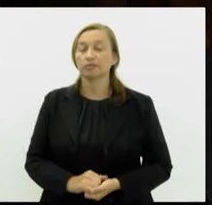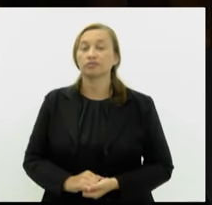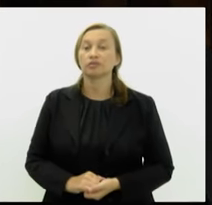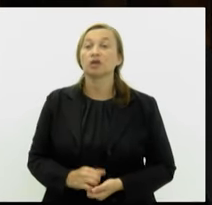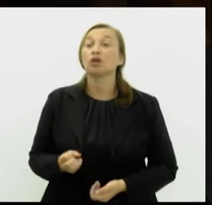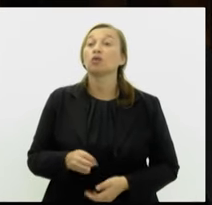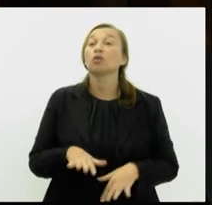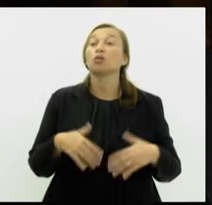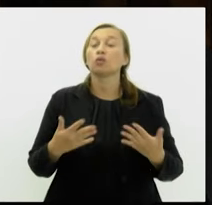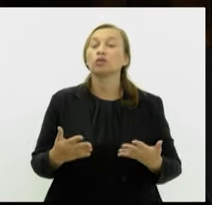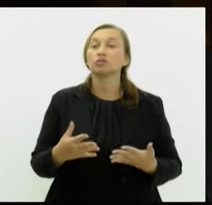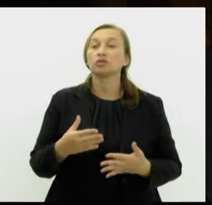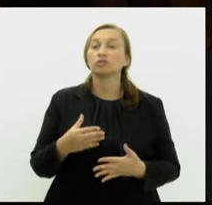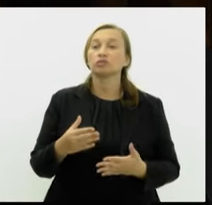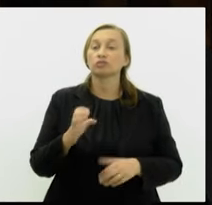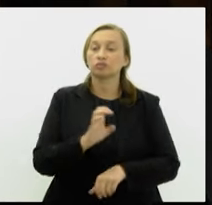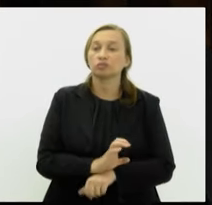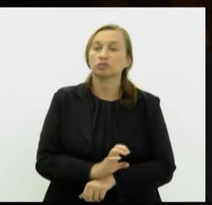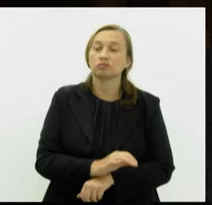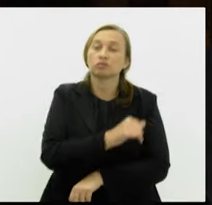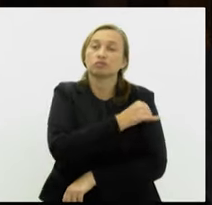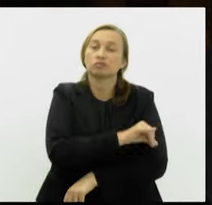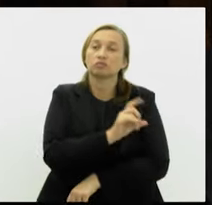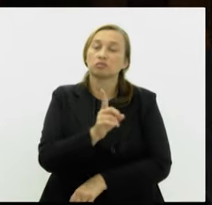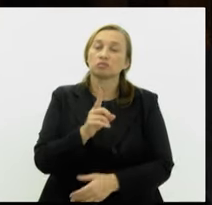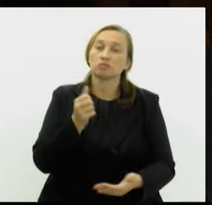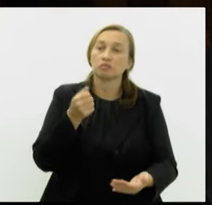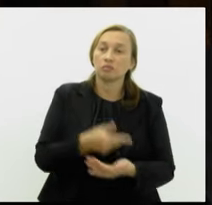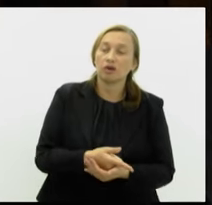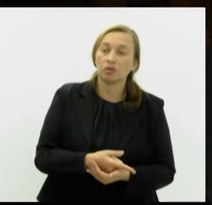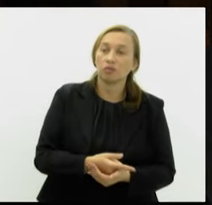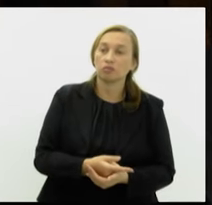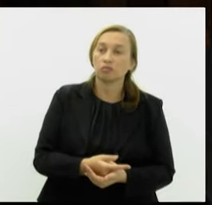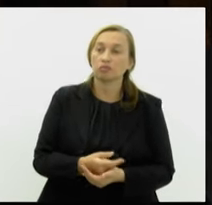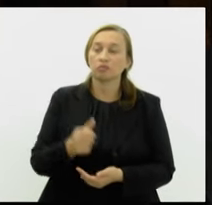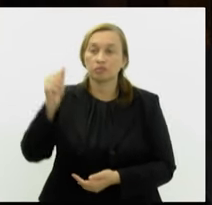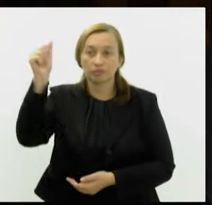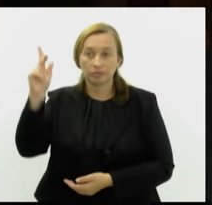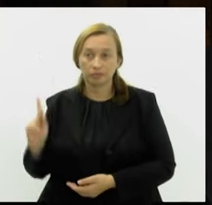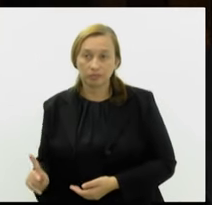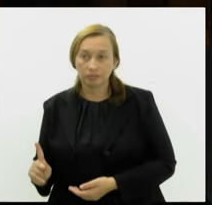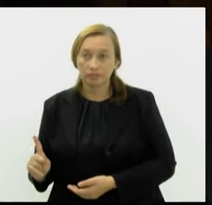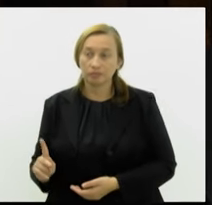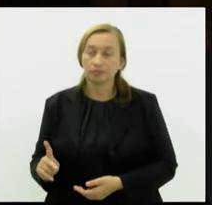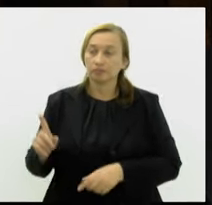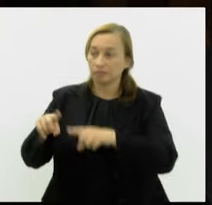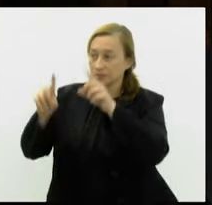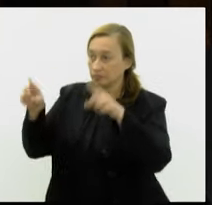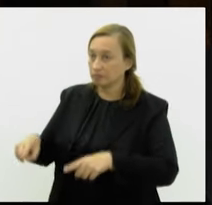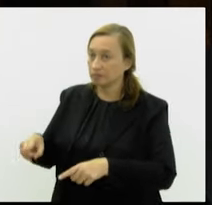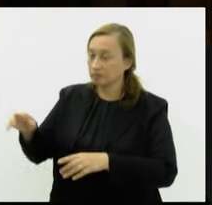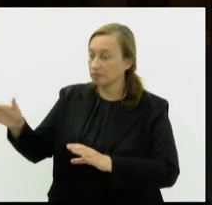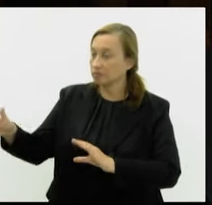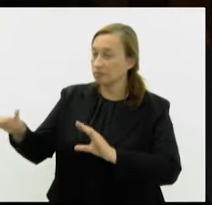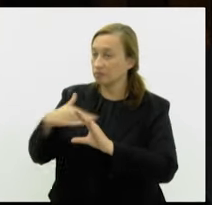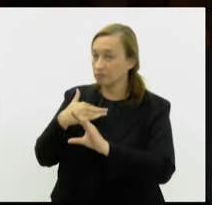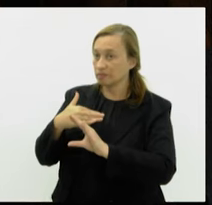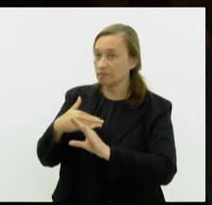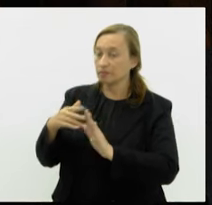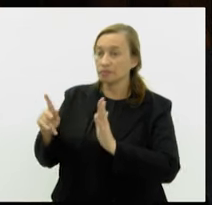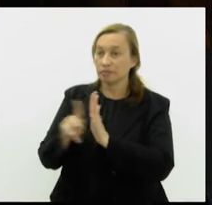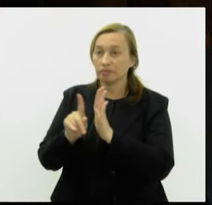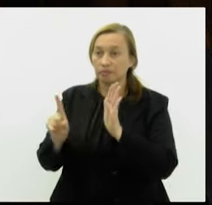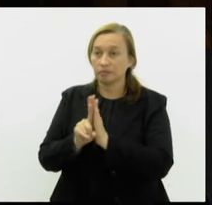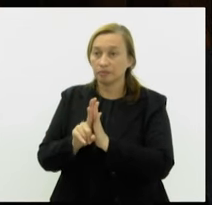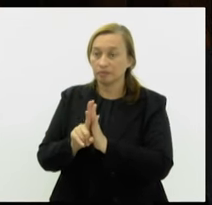quando o Estado do Rio de Janeiro ficou sem pagar aposentado, ficou sem pagar servidor, e mandou para cá projeto de lei para